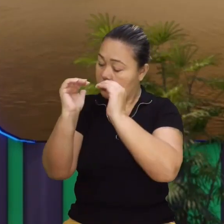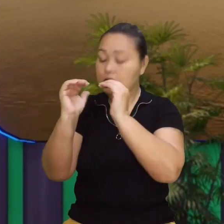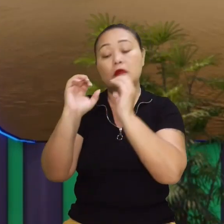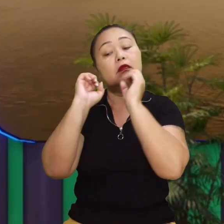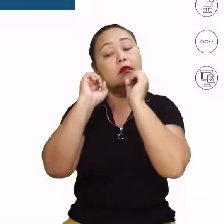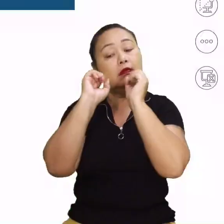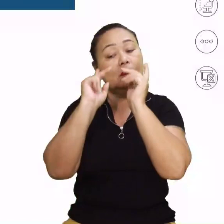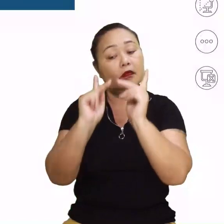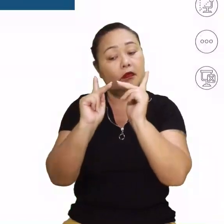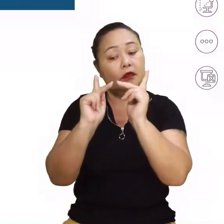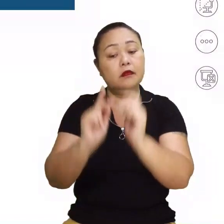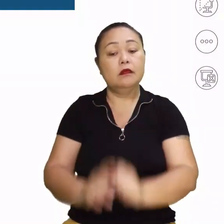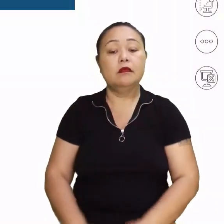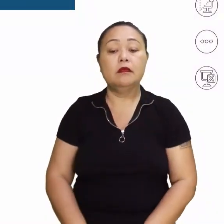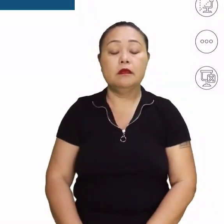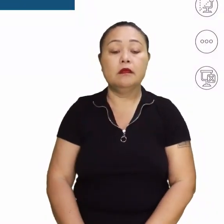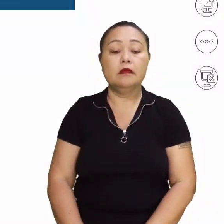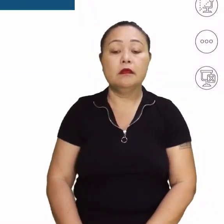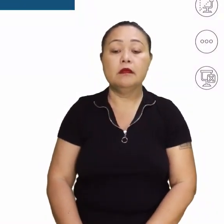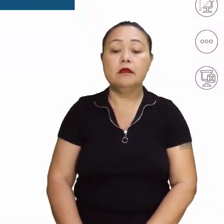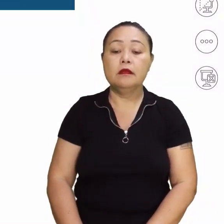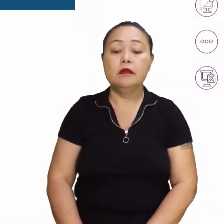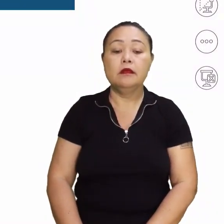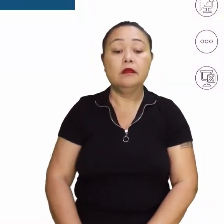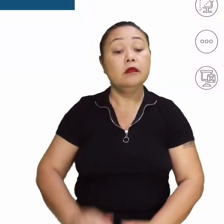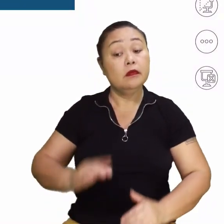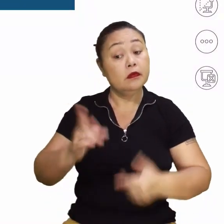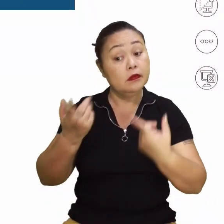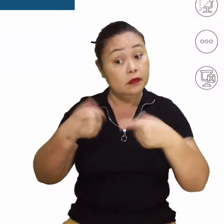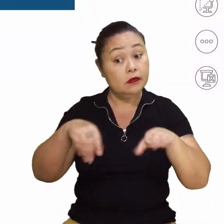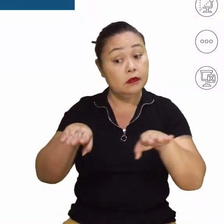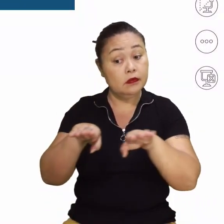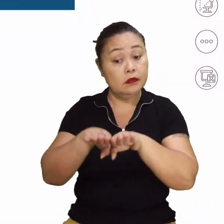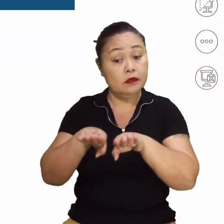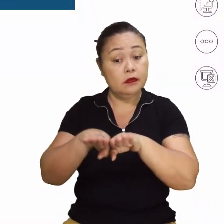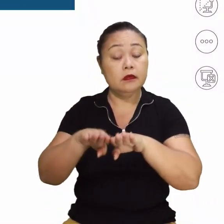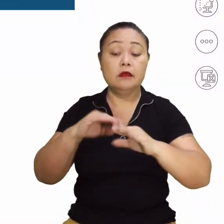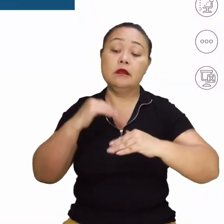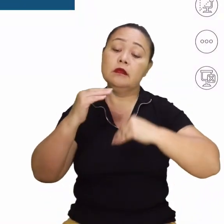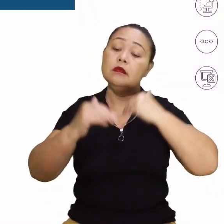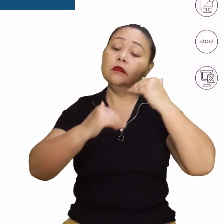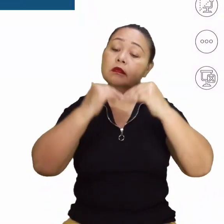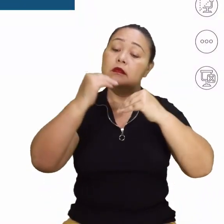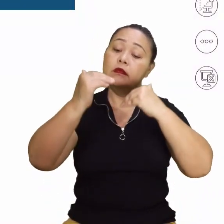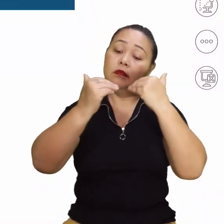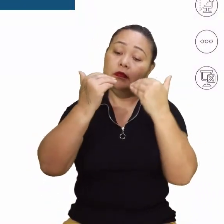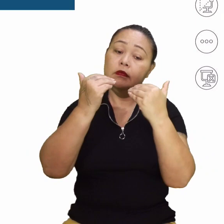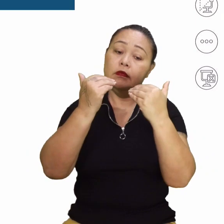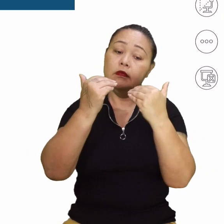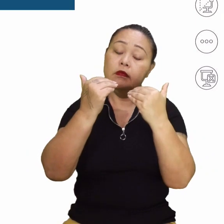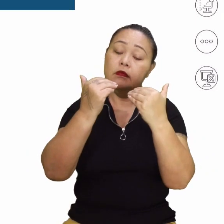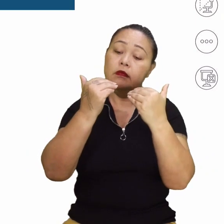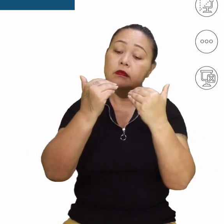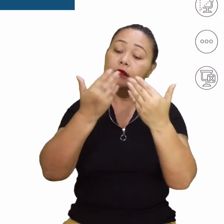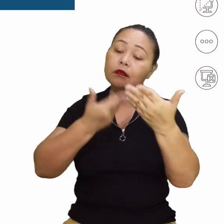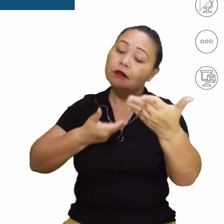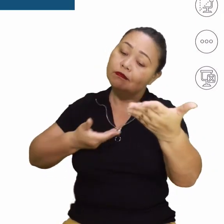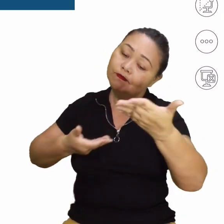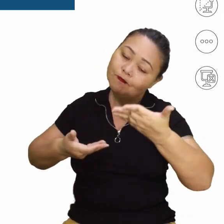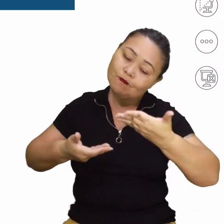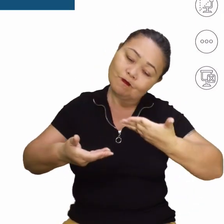beleza vamos lá no quadro ah e também devemos desenvolver a